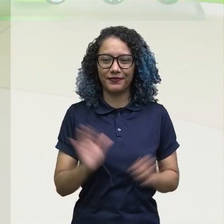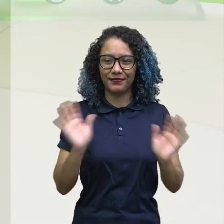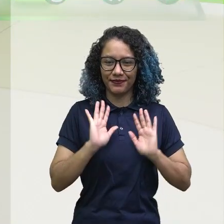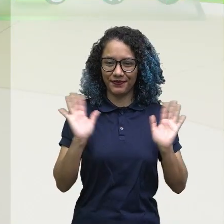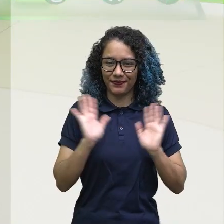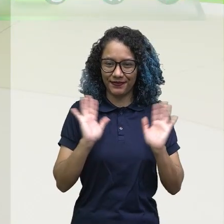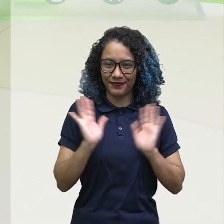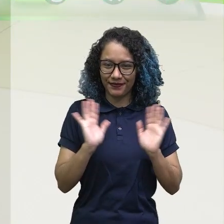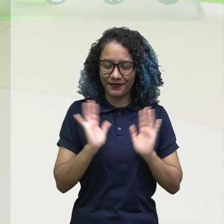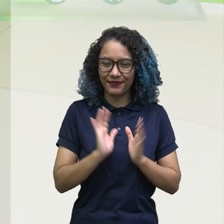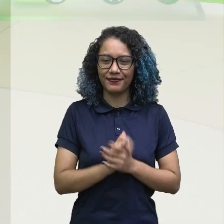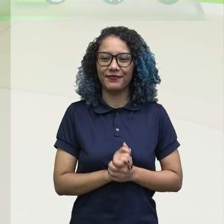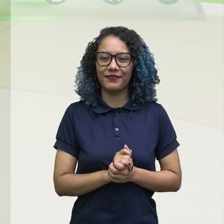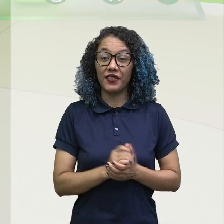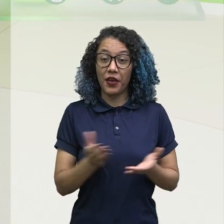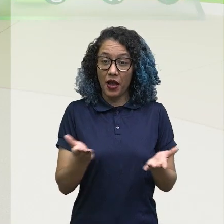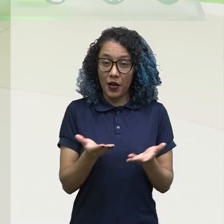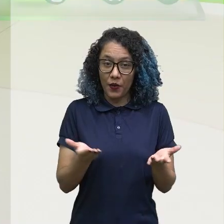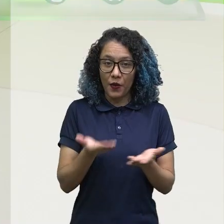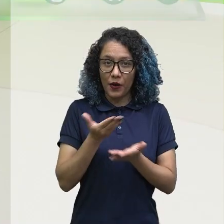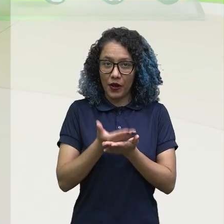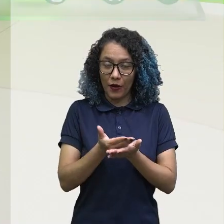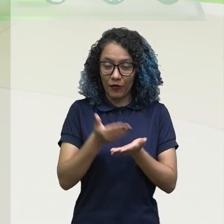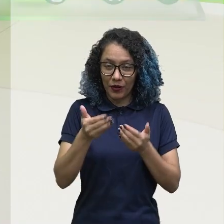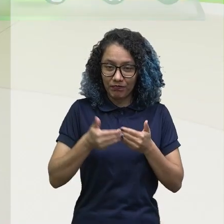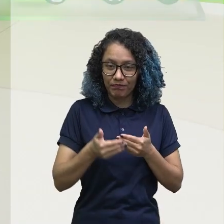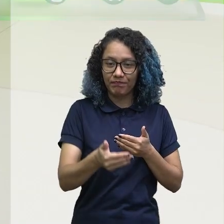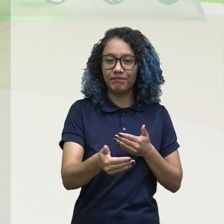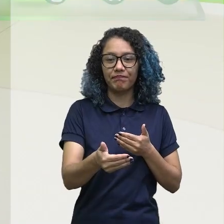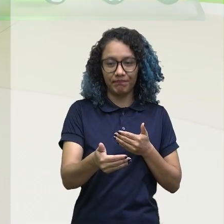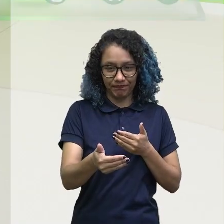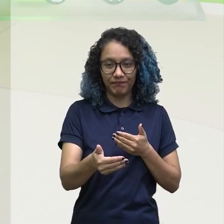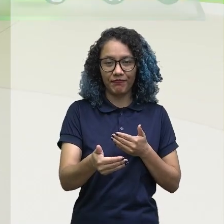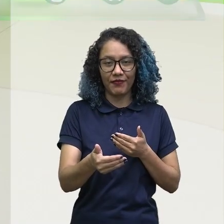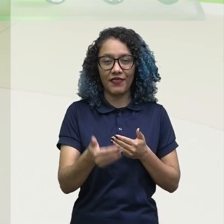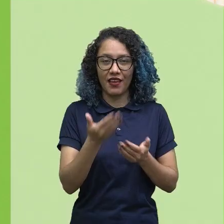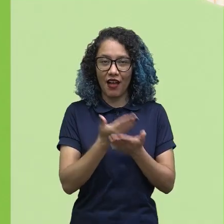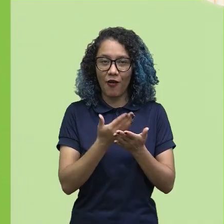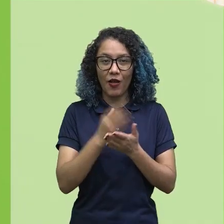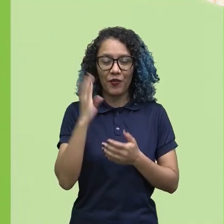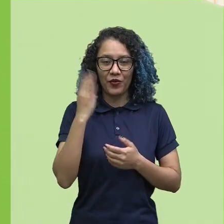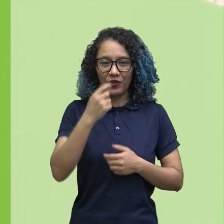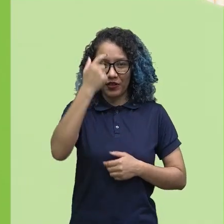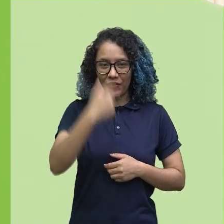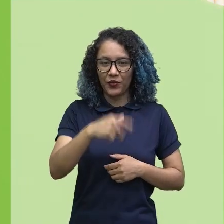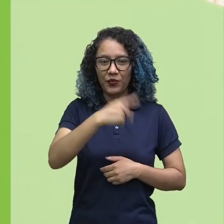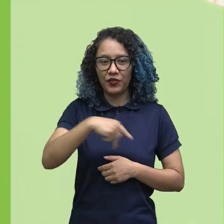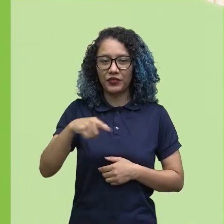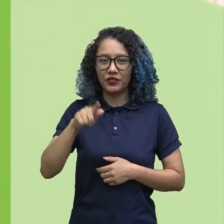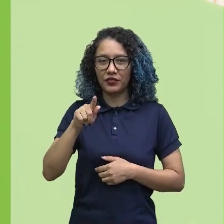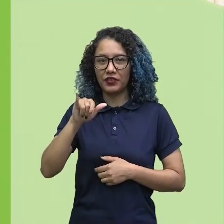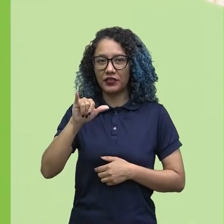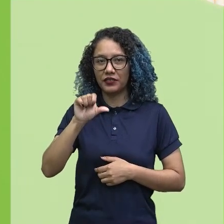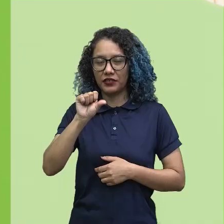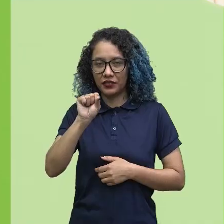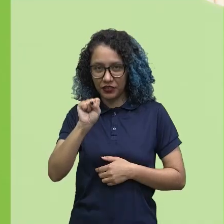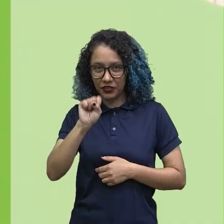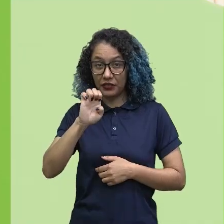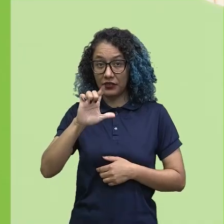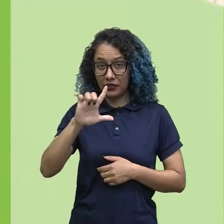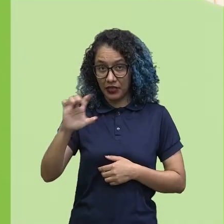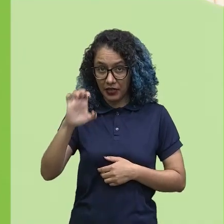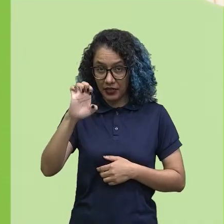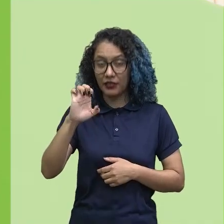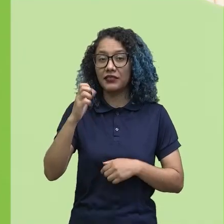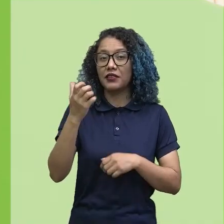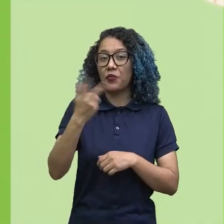Olá a todos, vamos dar início à nossa aula de Biologia. Eu sou a professora Gisele Palmeira, professora de